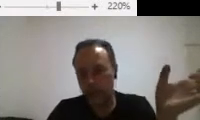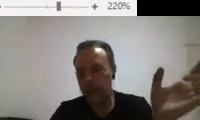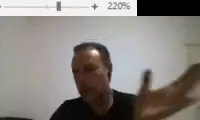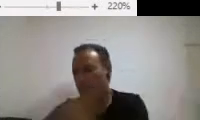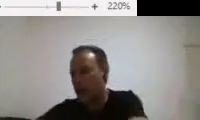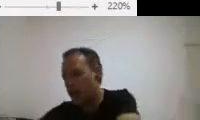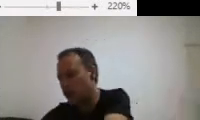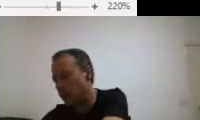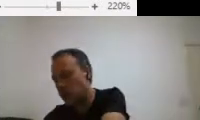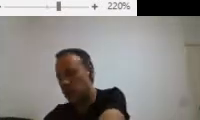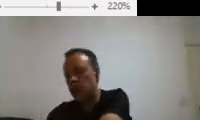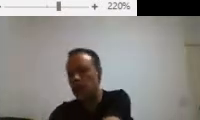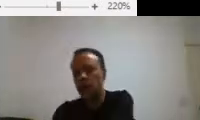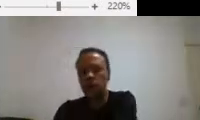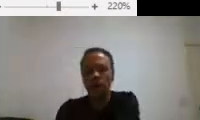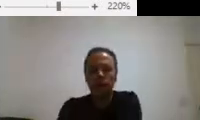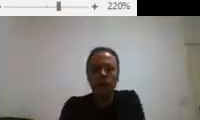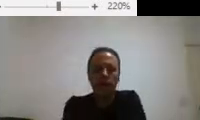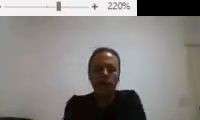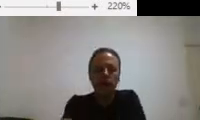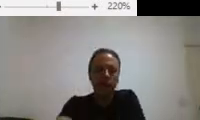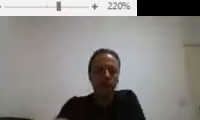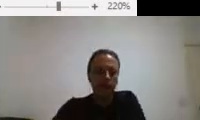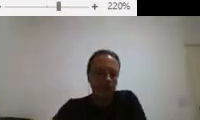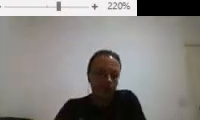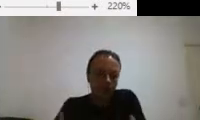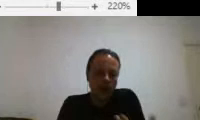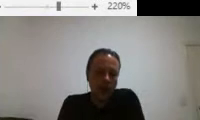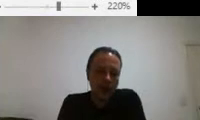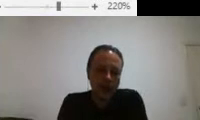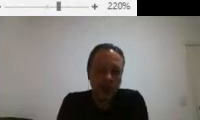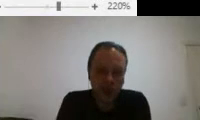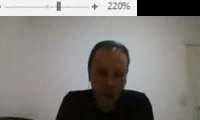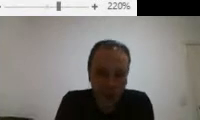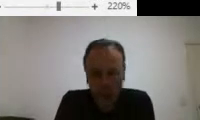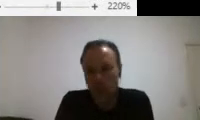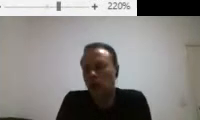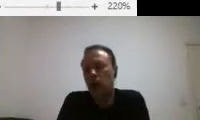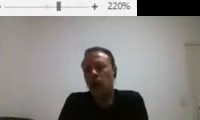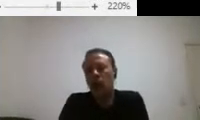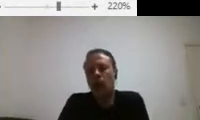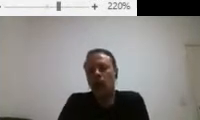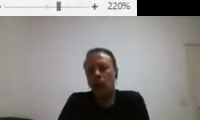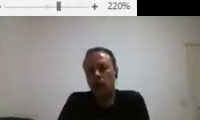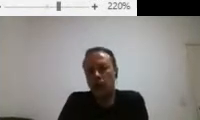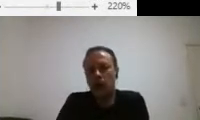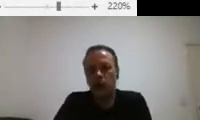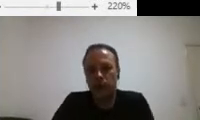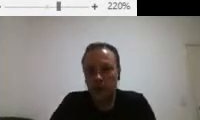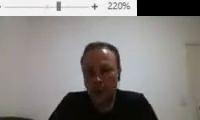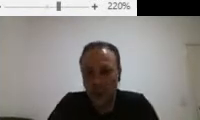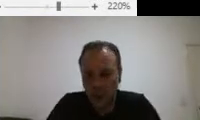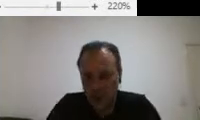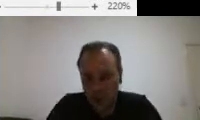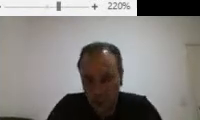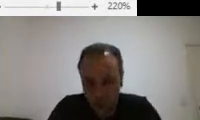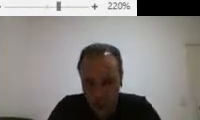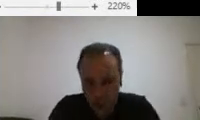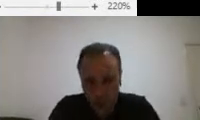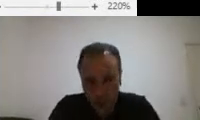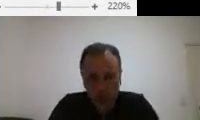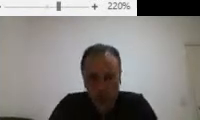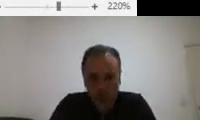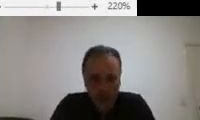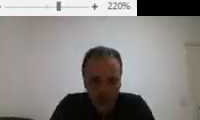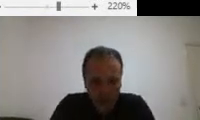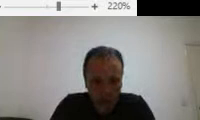quando eu for implantar lá no banco de dados, elas precisam ter um número, ter alguma coisa que nós